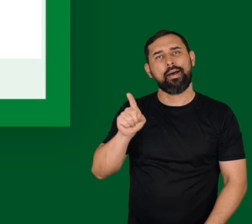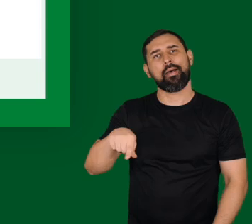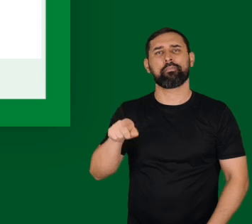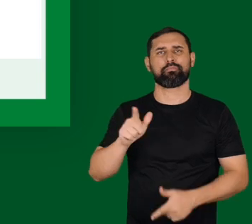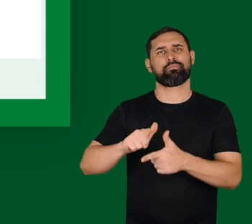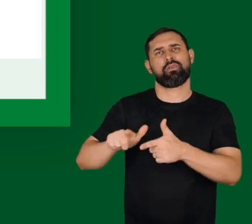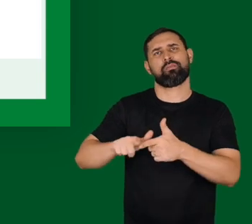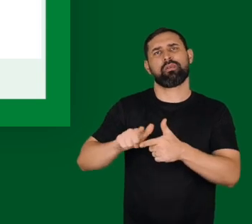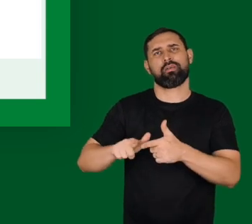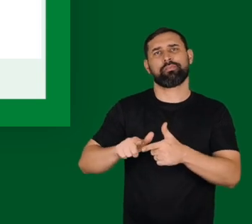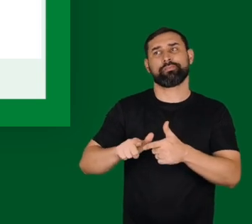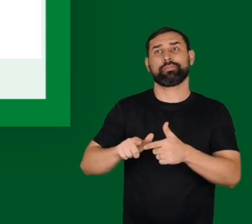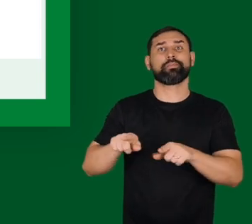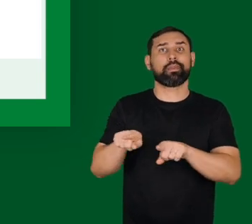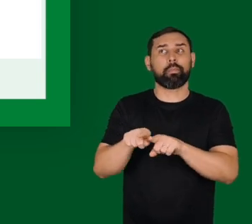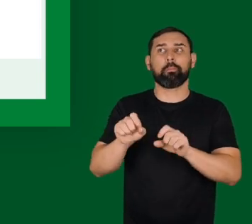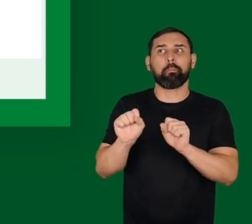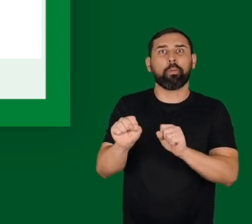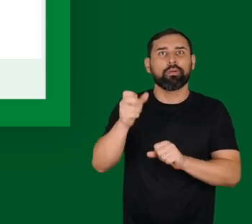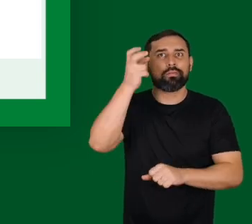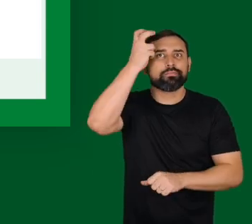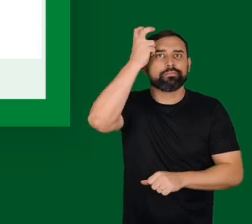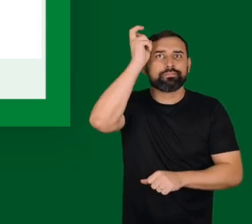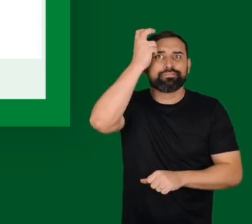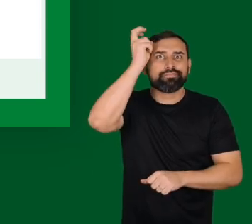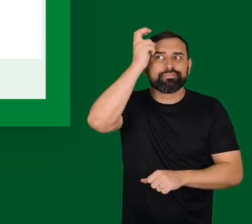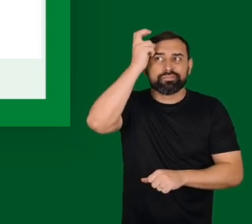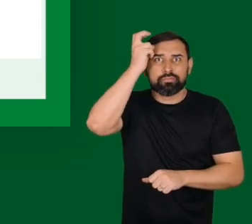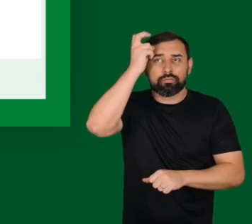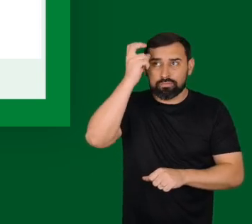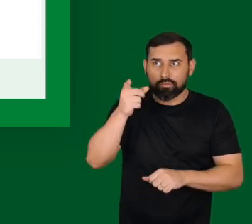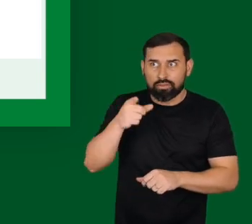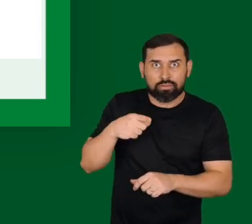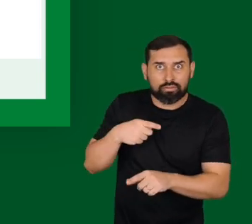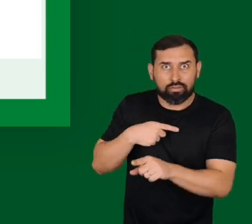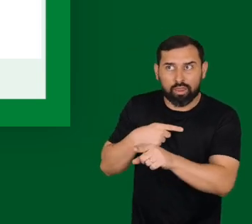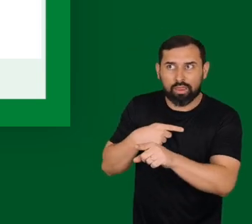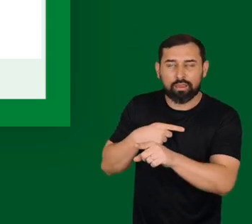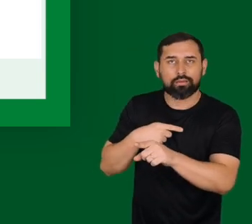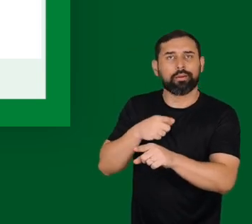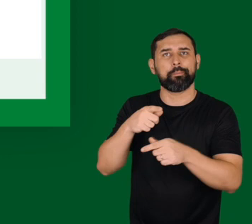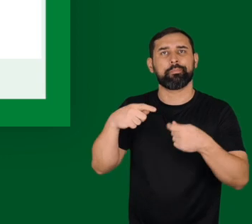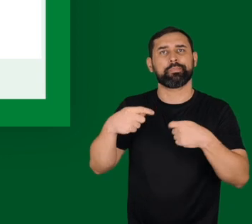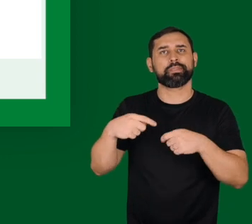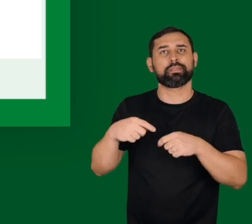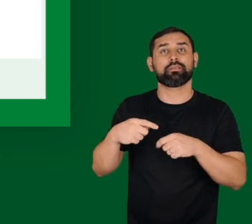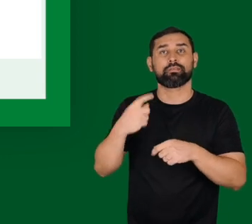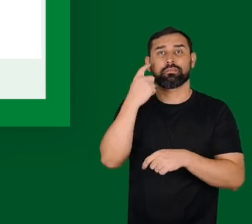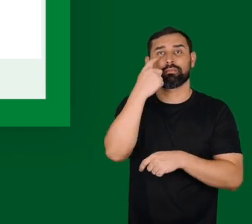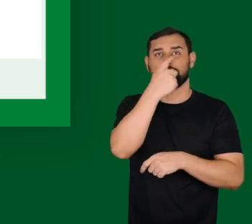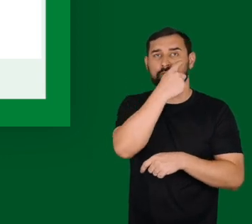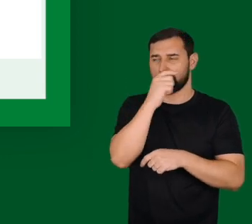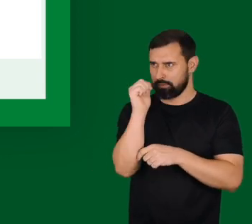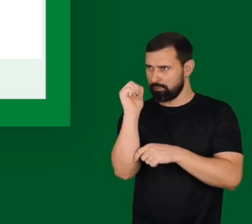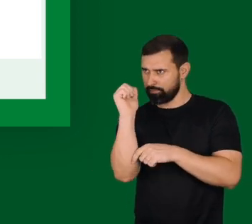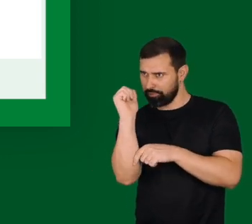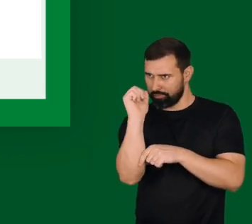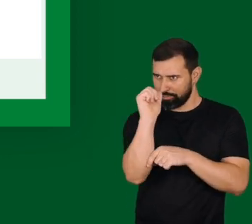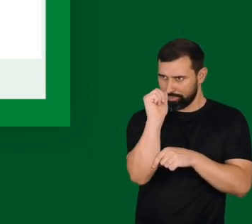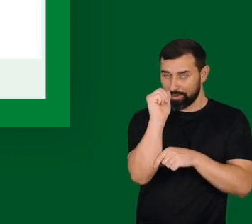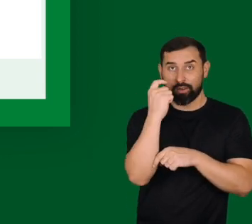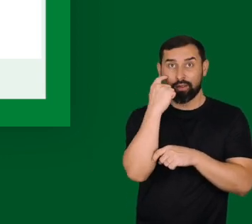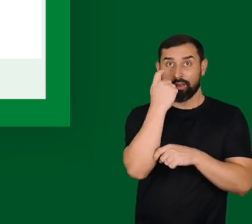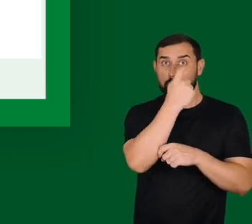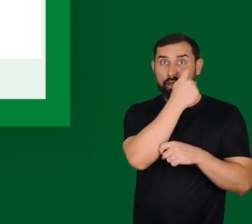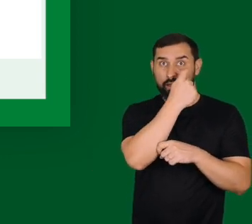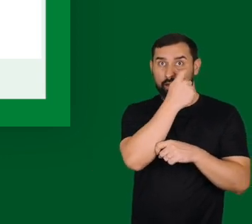triadas, então a gente tem um diagnóstico precoce delas, mas pensar em quadros sépticos, eles estão evoluindo